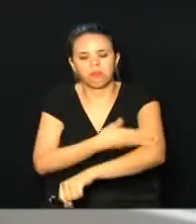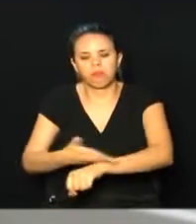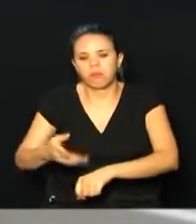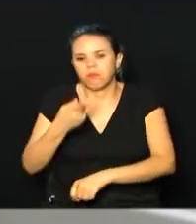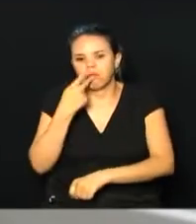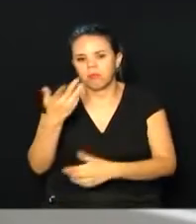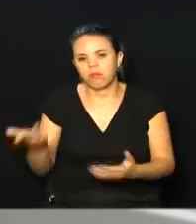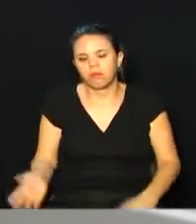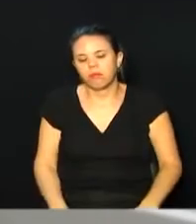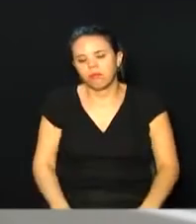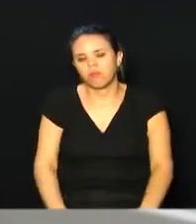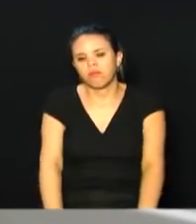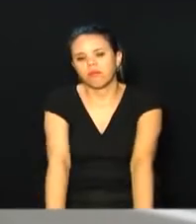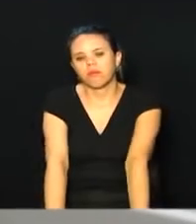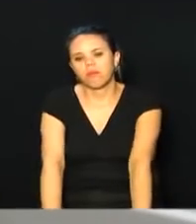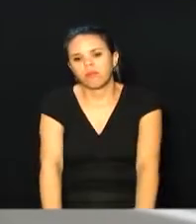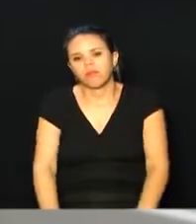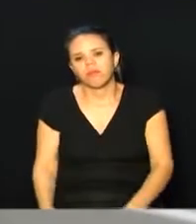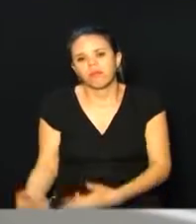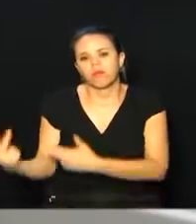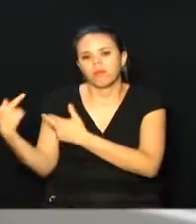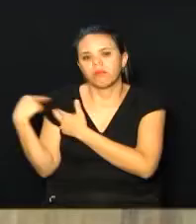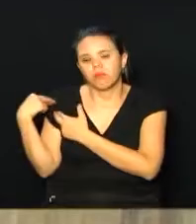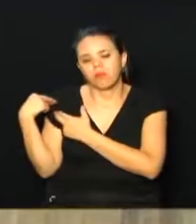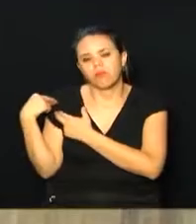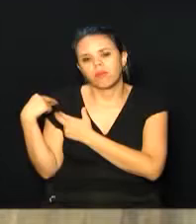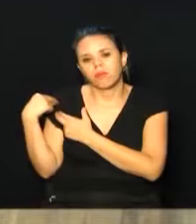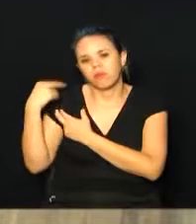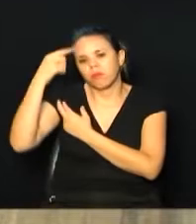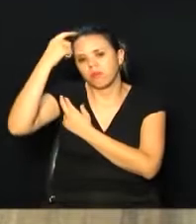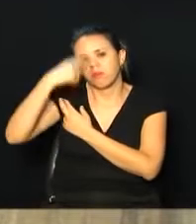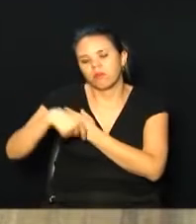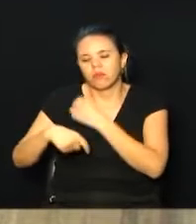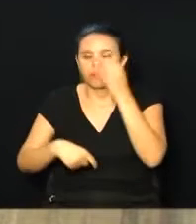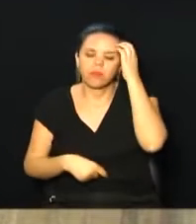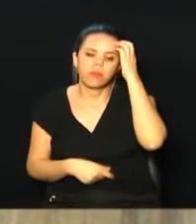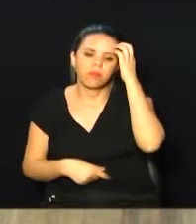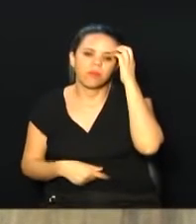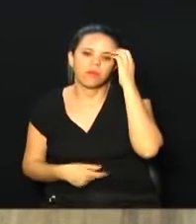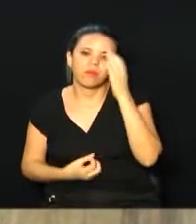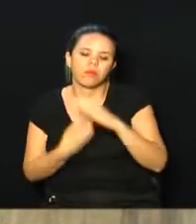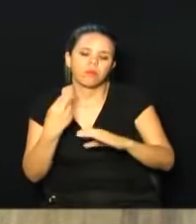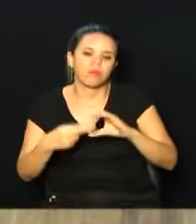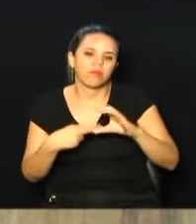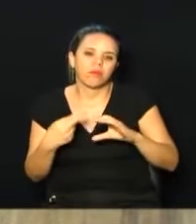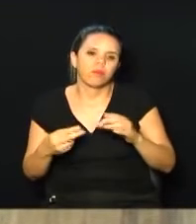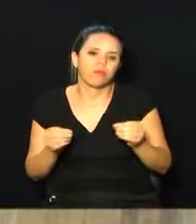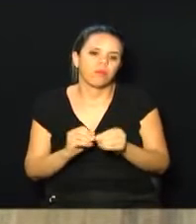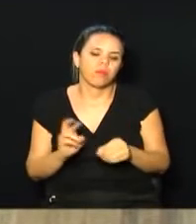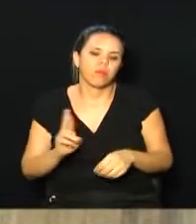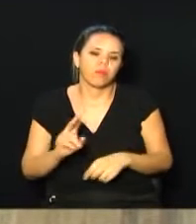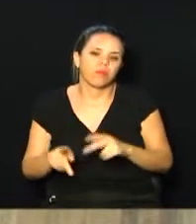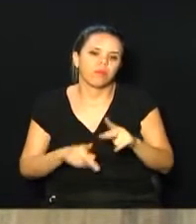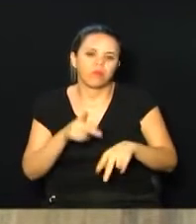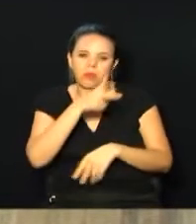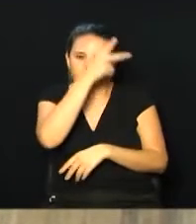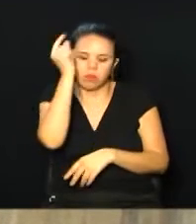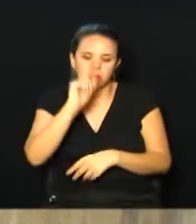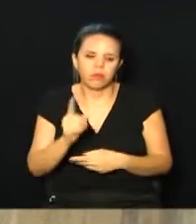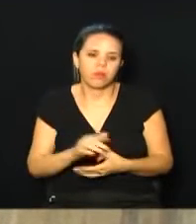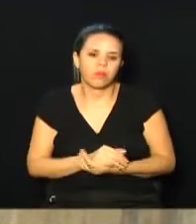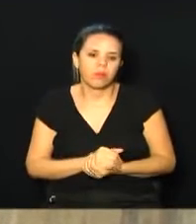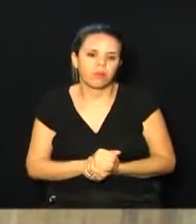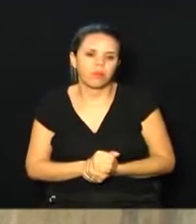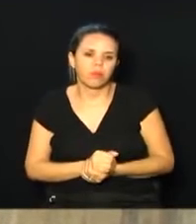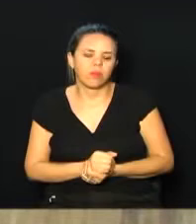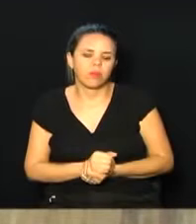falar, secretário, que a responsabilidade é da pessoa, a geradora do resíduo, e não da prefeitura, né?